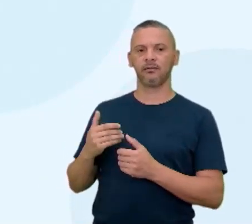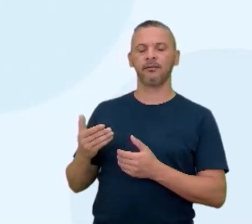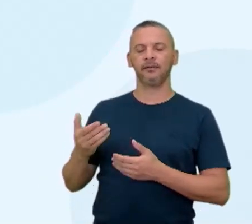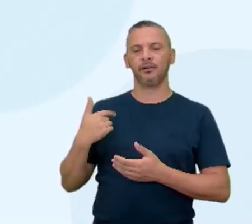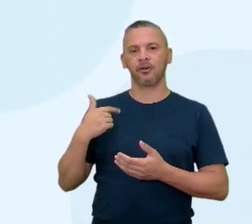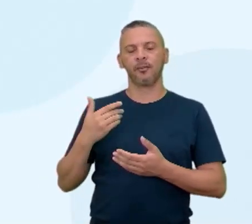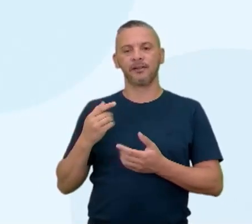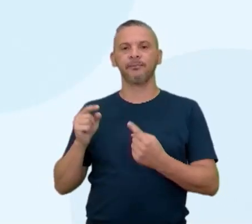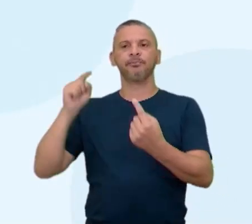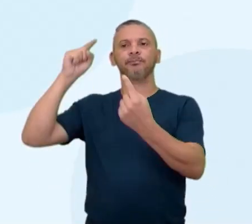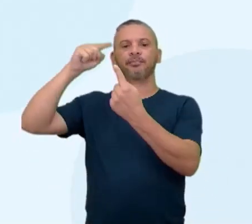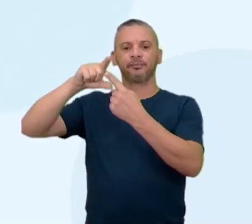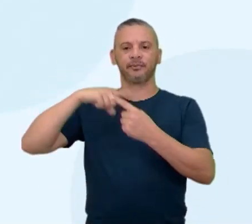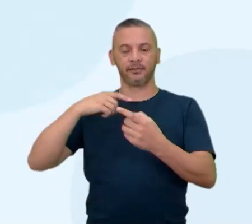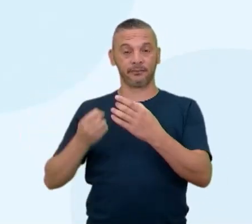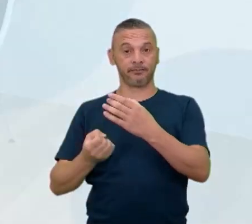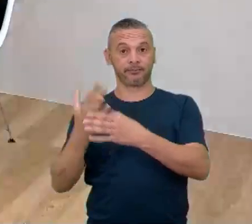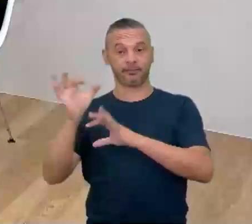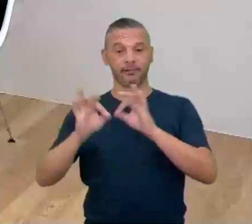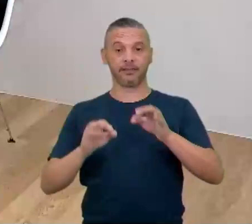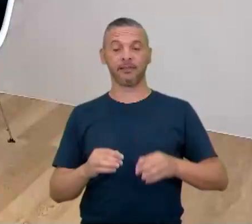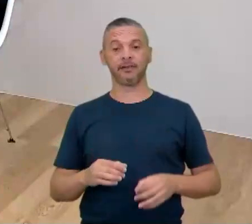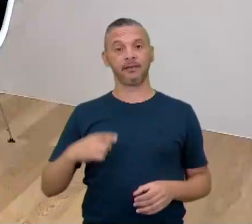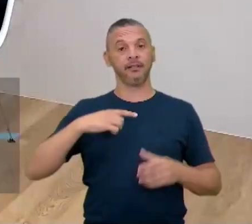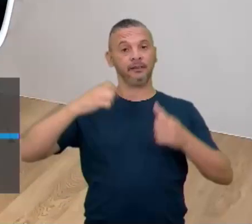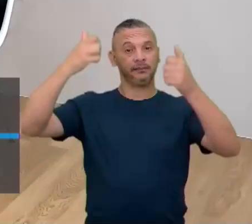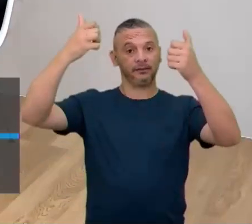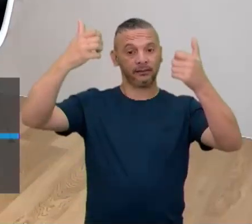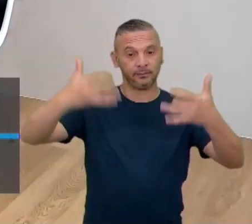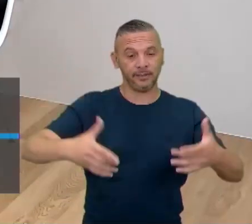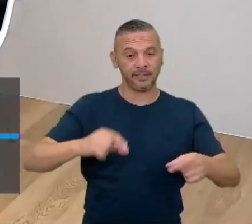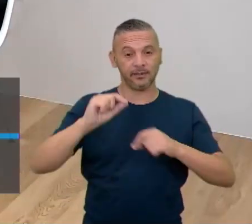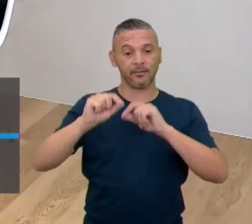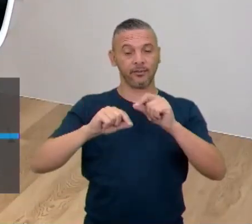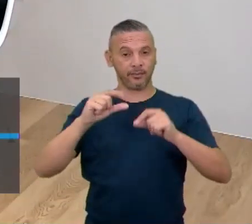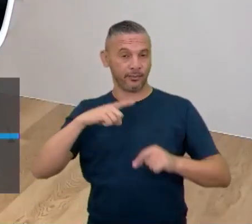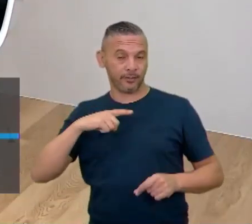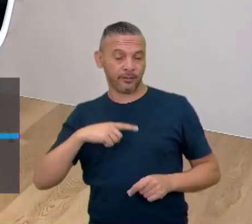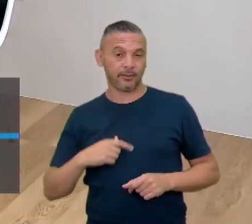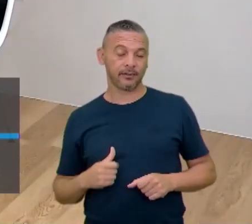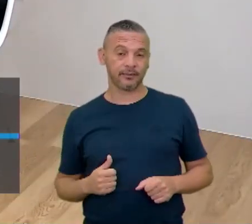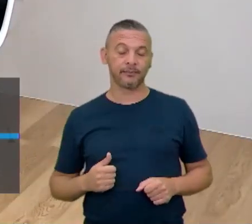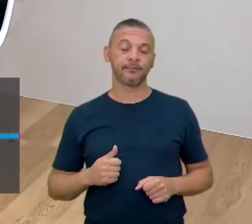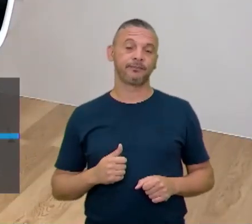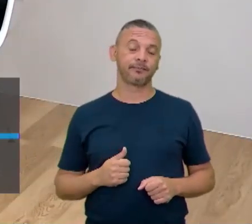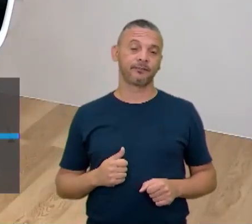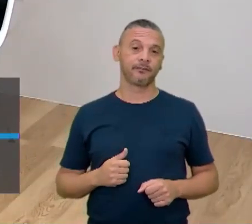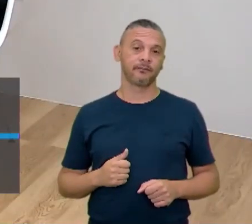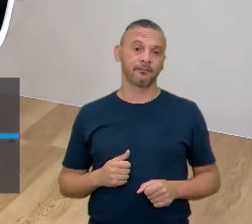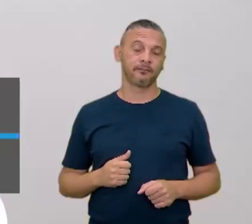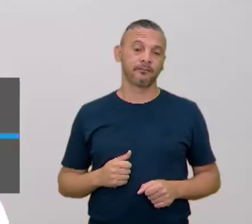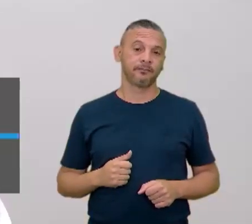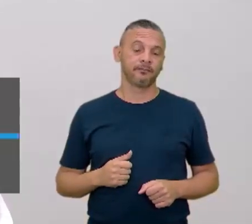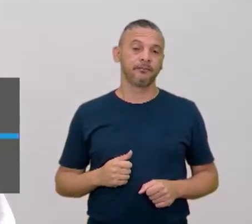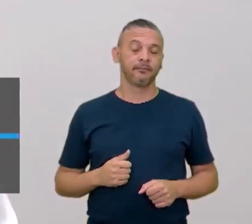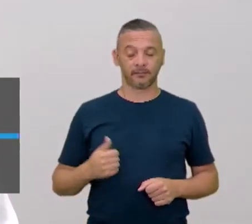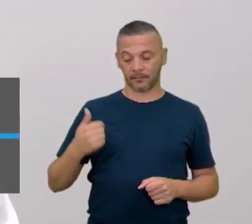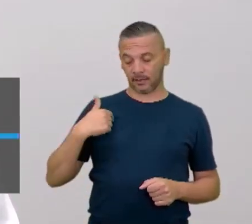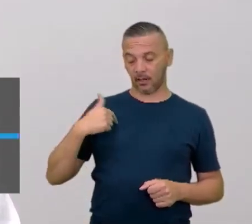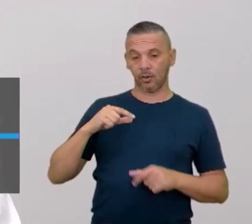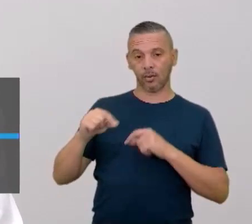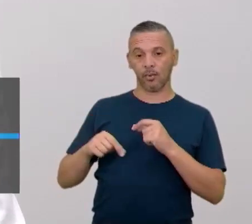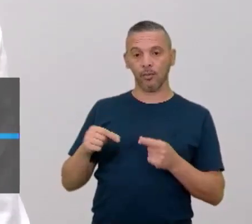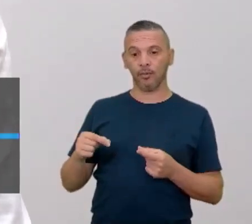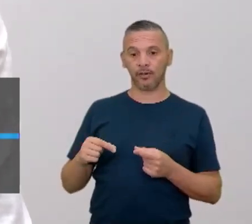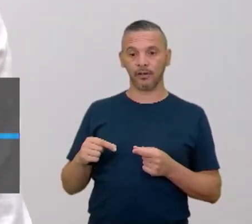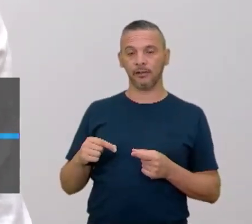os seus legados. Tem um ditado que vem desde a antiguidade que eu acho muito legal, Anderson. Sim. Eu consigo ver